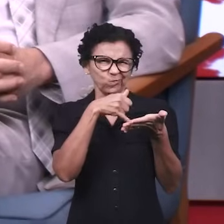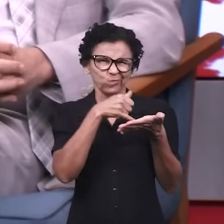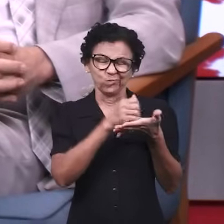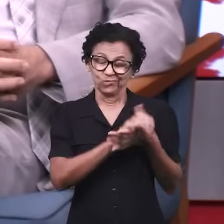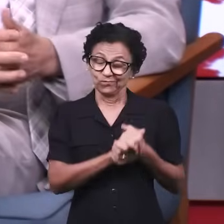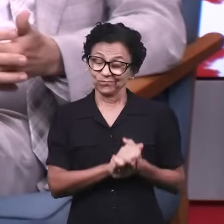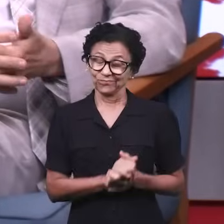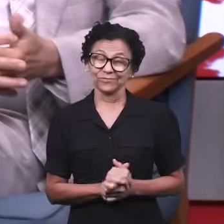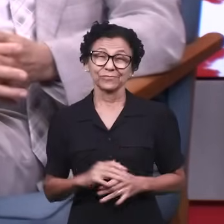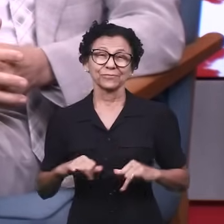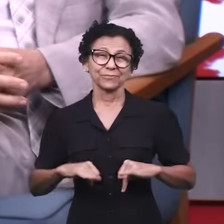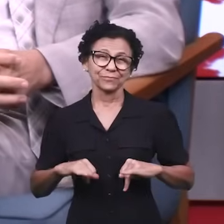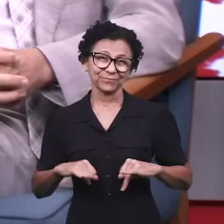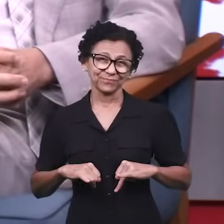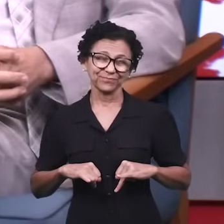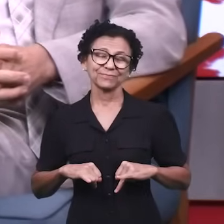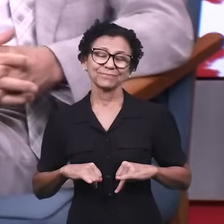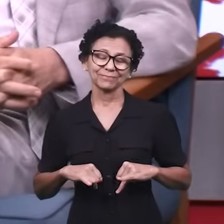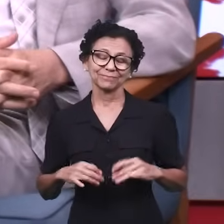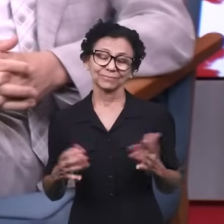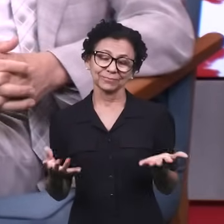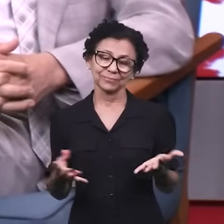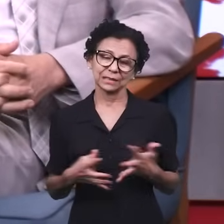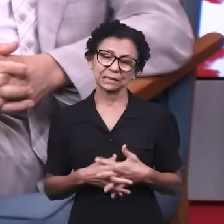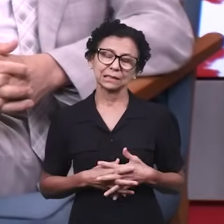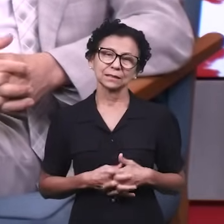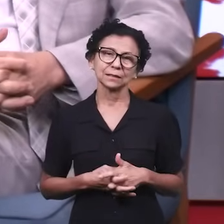coisa toda, e foi um sofrimento durante muito tempo.